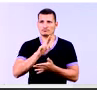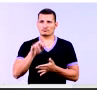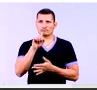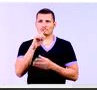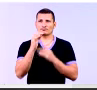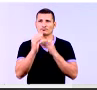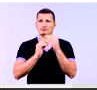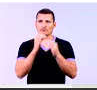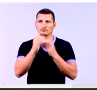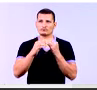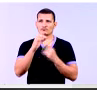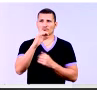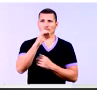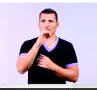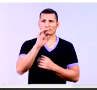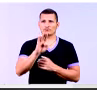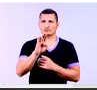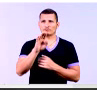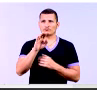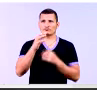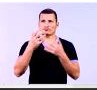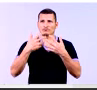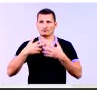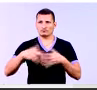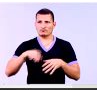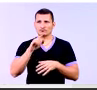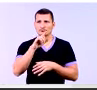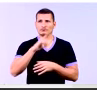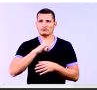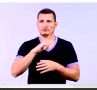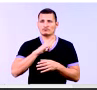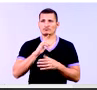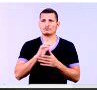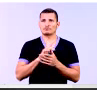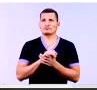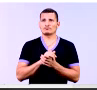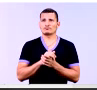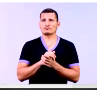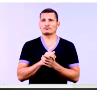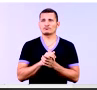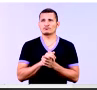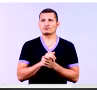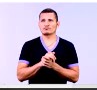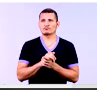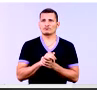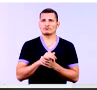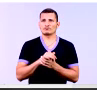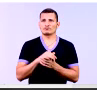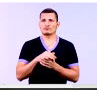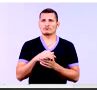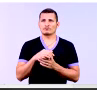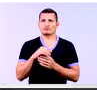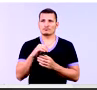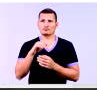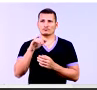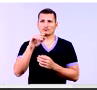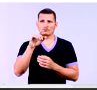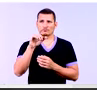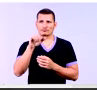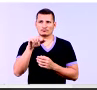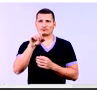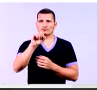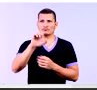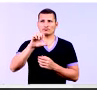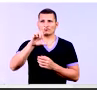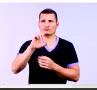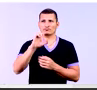sala. Aqui tem uma instrução, que é o select, que vocês viram com o professor de banco de dados, que faz uma seleção de